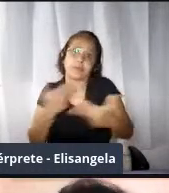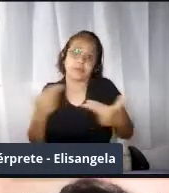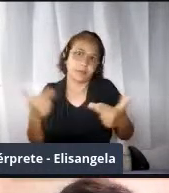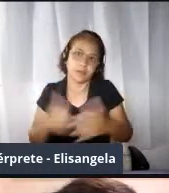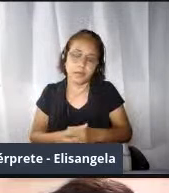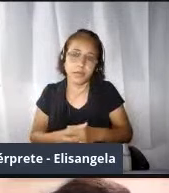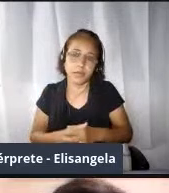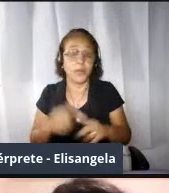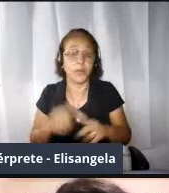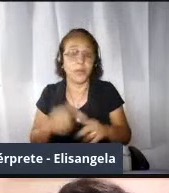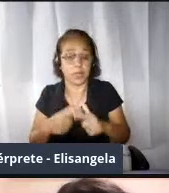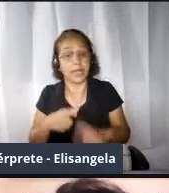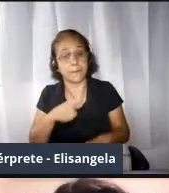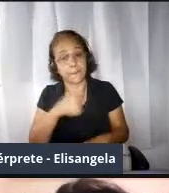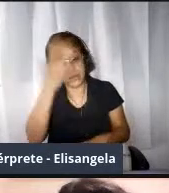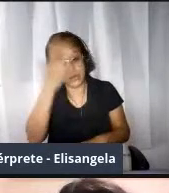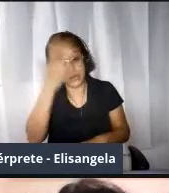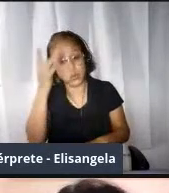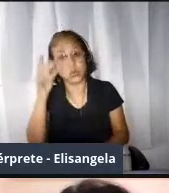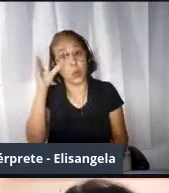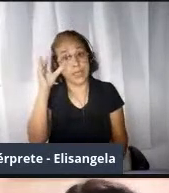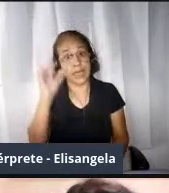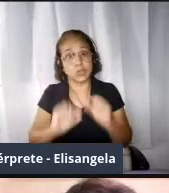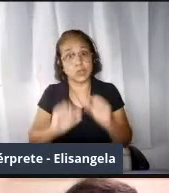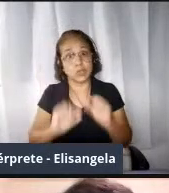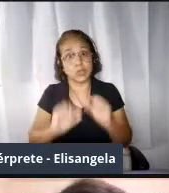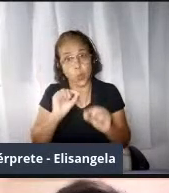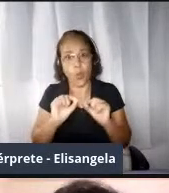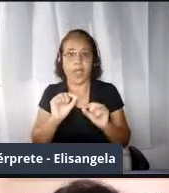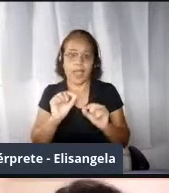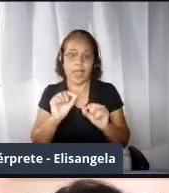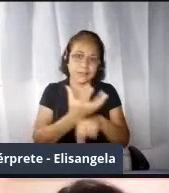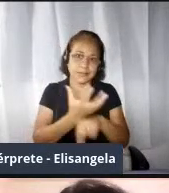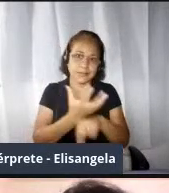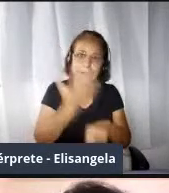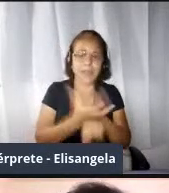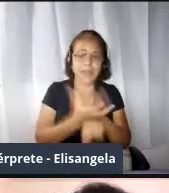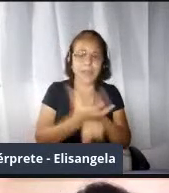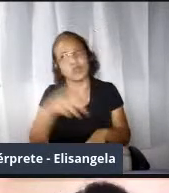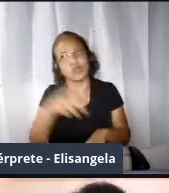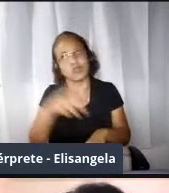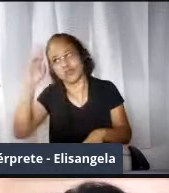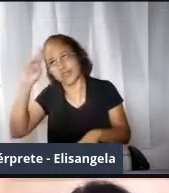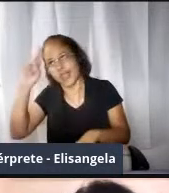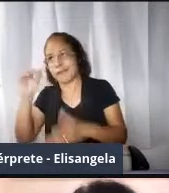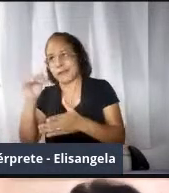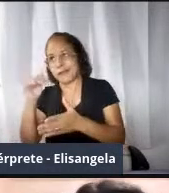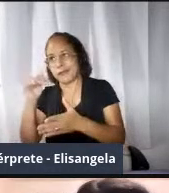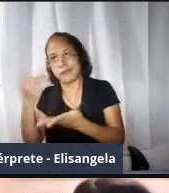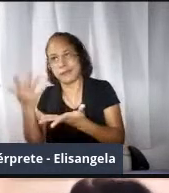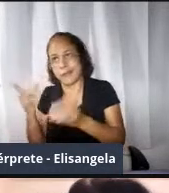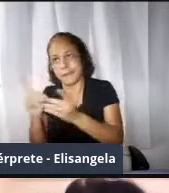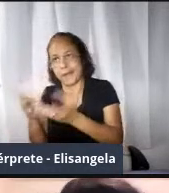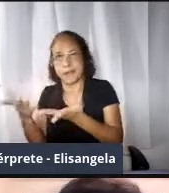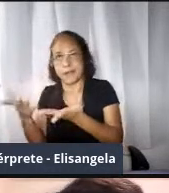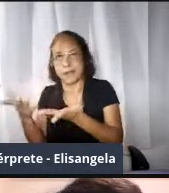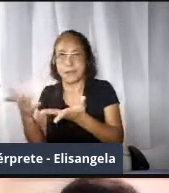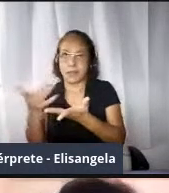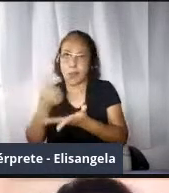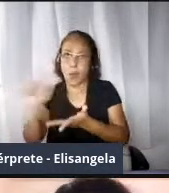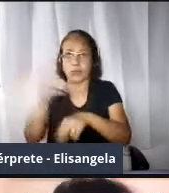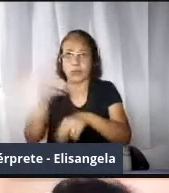dar disciplina, não podiam. Uma era chefe de departamento, outra era não sei o quê, outra estava fazendo doutorado, e aí eu falei, ah, tá bom, eu posso dar,